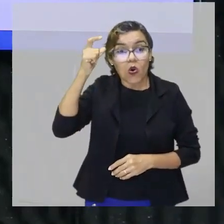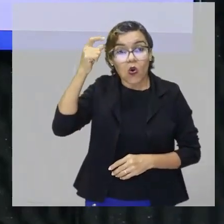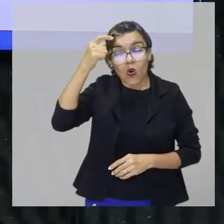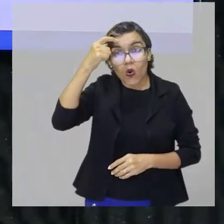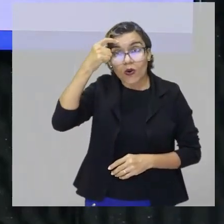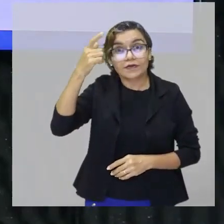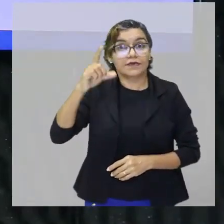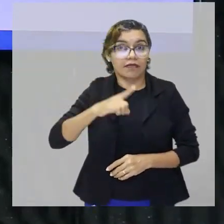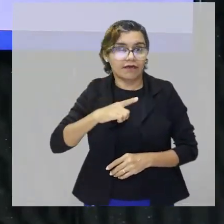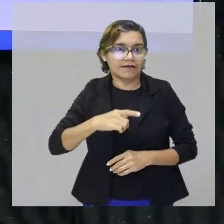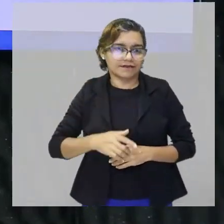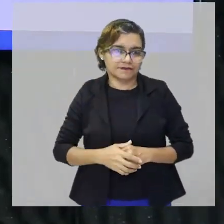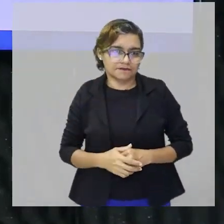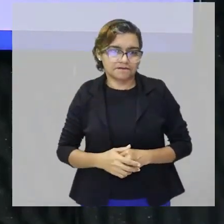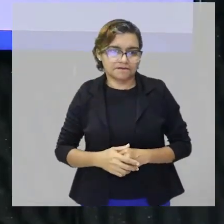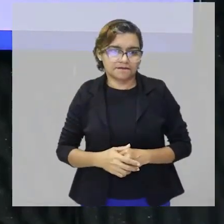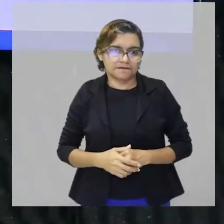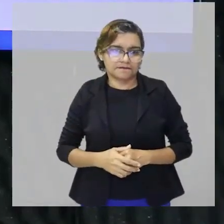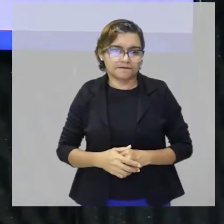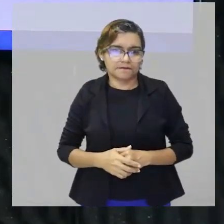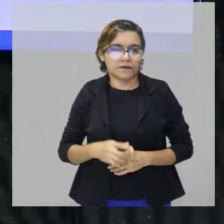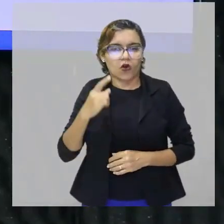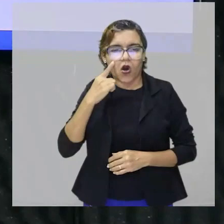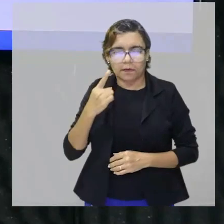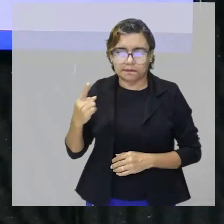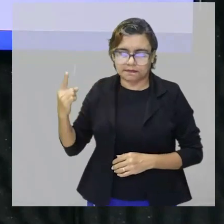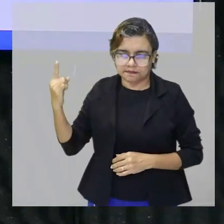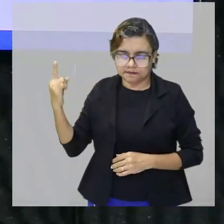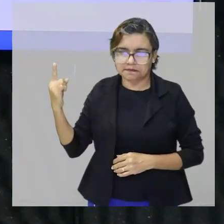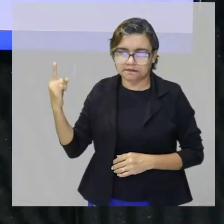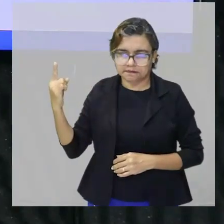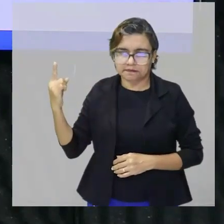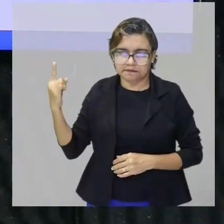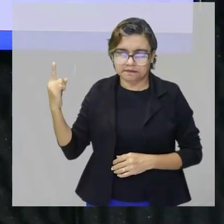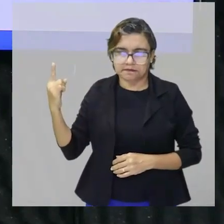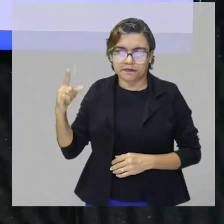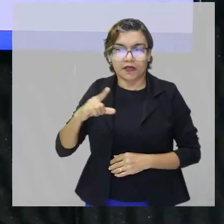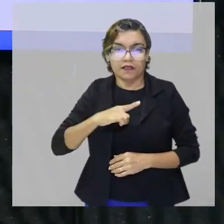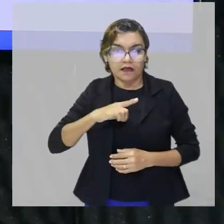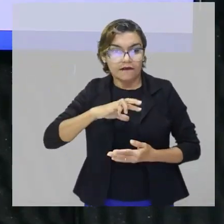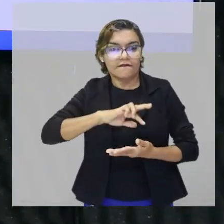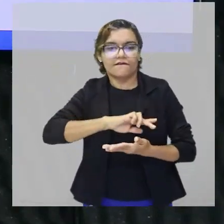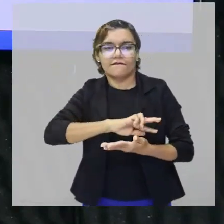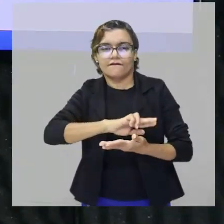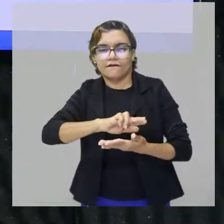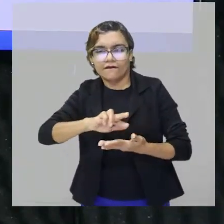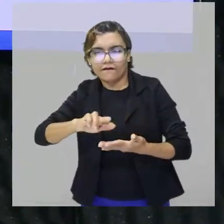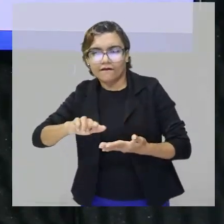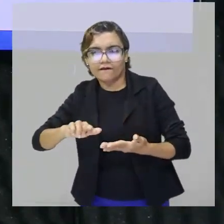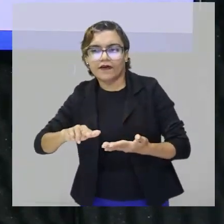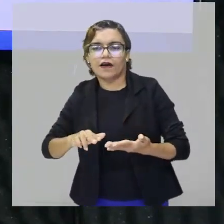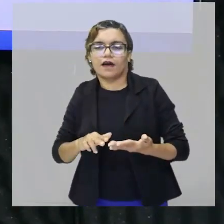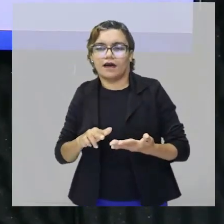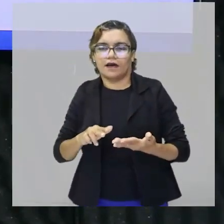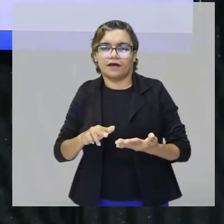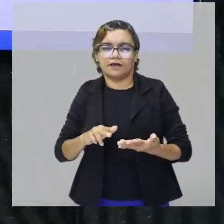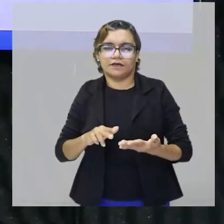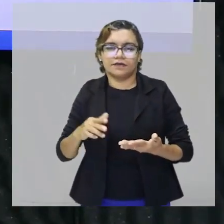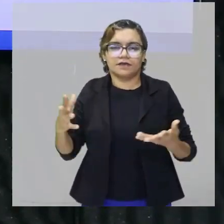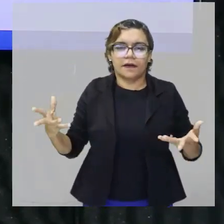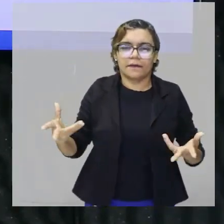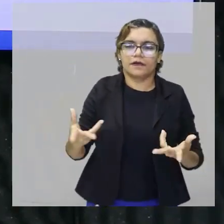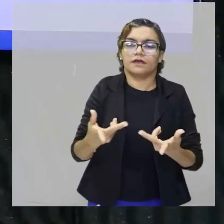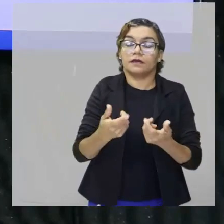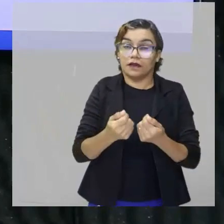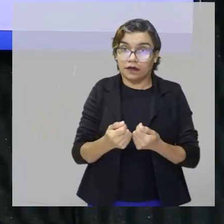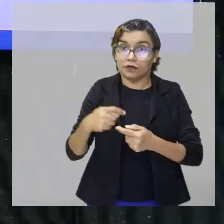juntou vários exemplos de cetáceos e primatas que são capazes de aprender novos hábitos e transmiti-los para as gerações